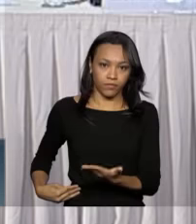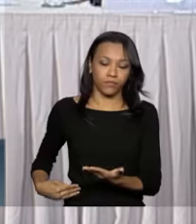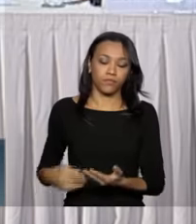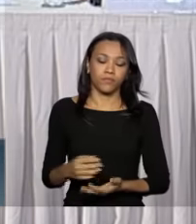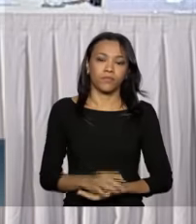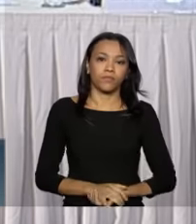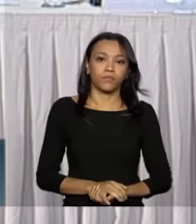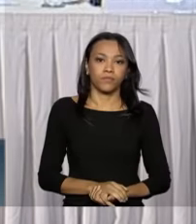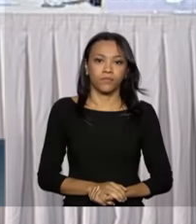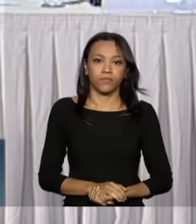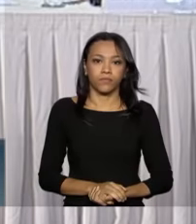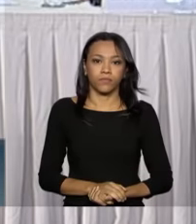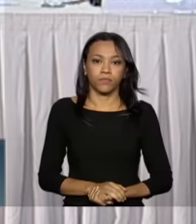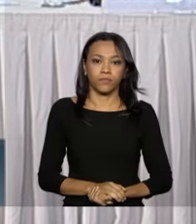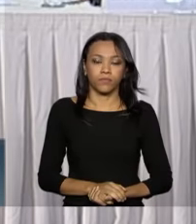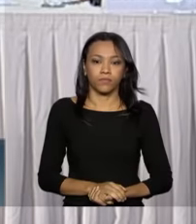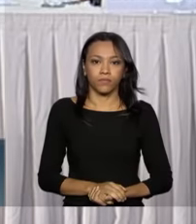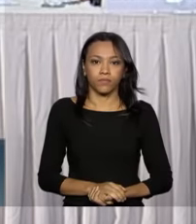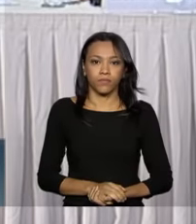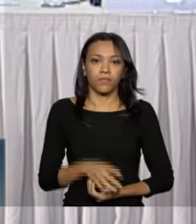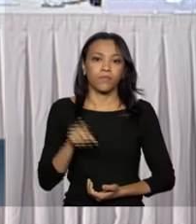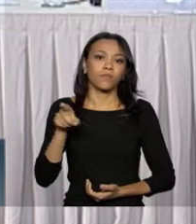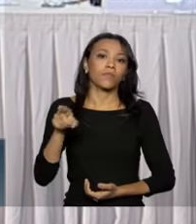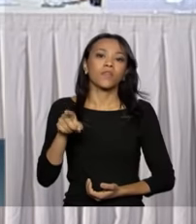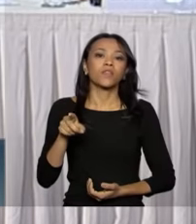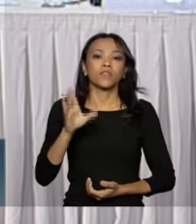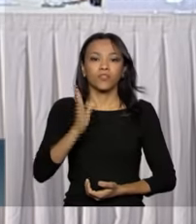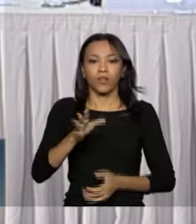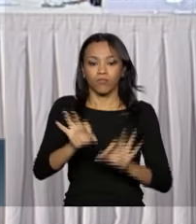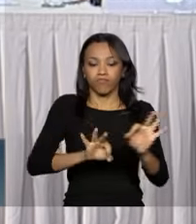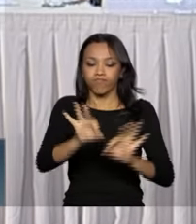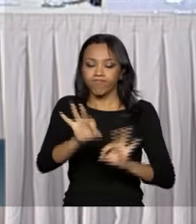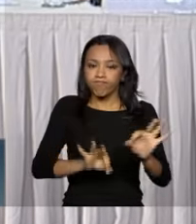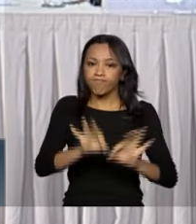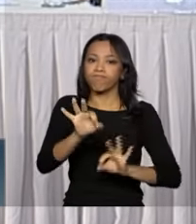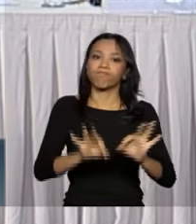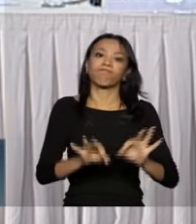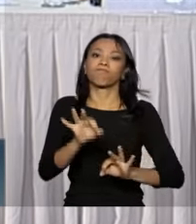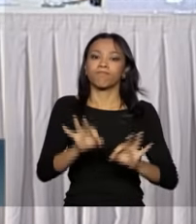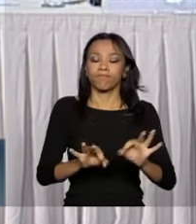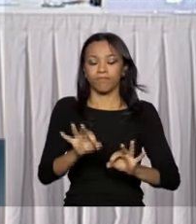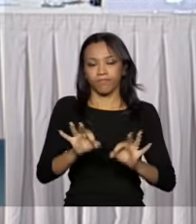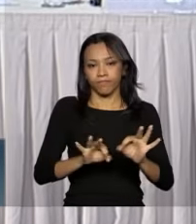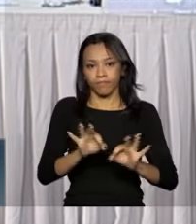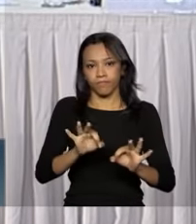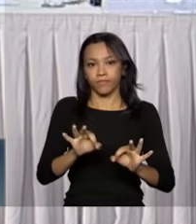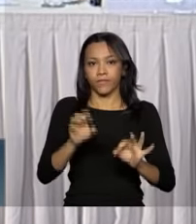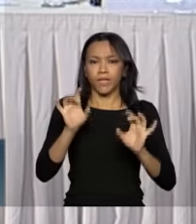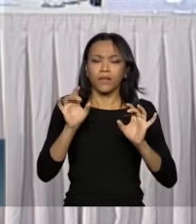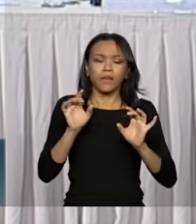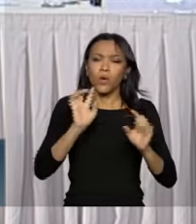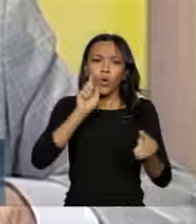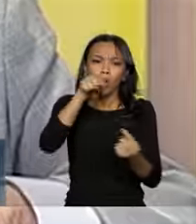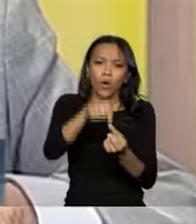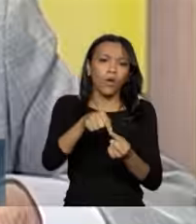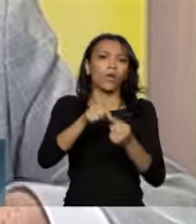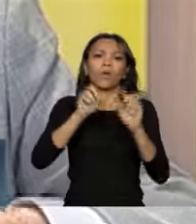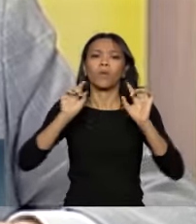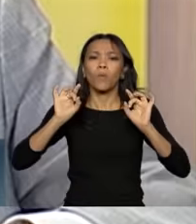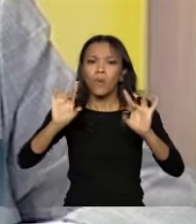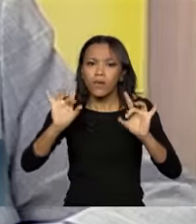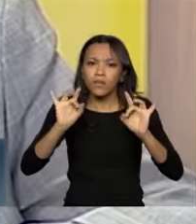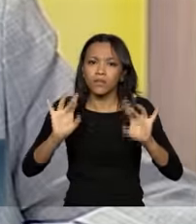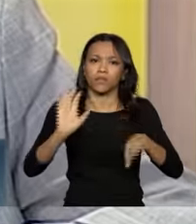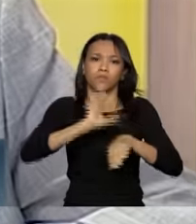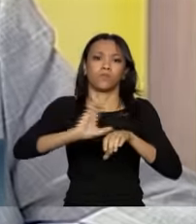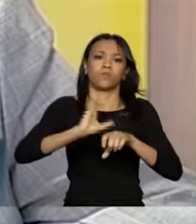expandindo um pouco nessa linha traçada pelo ministro de ênfase da qualidade. É